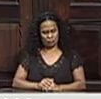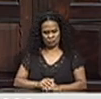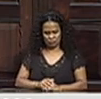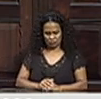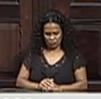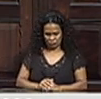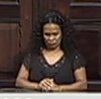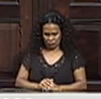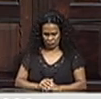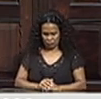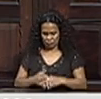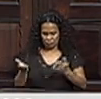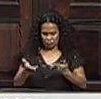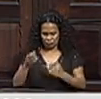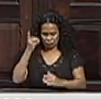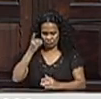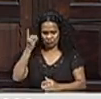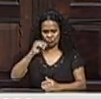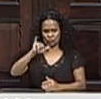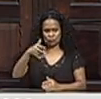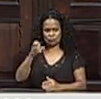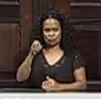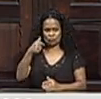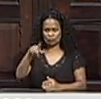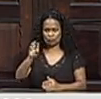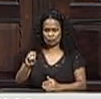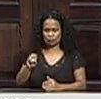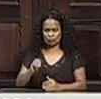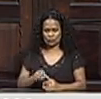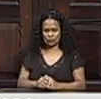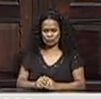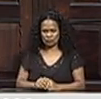Pesqueira, deputado João Peixoto.